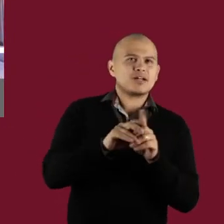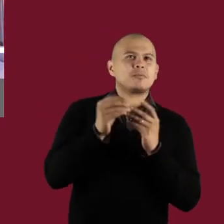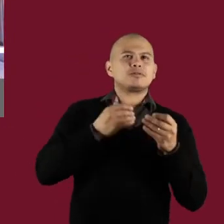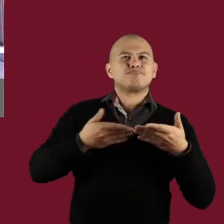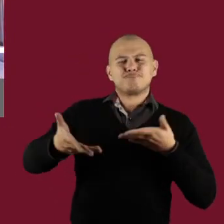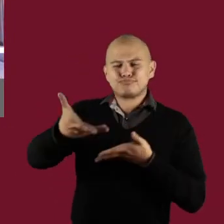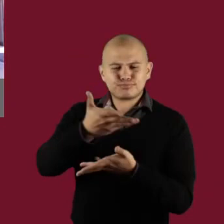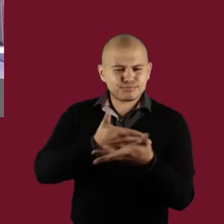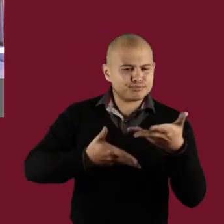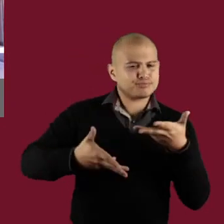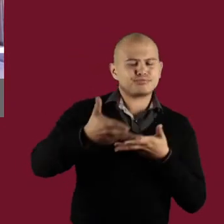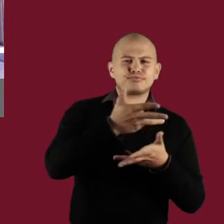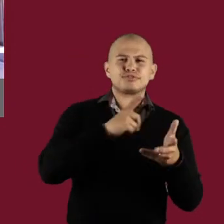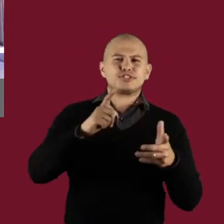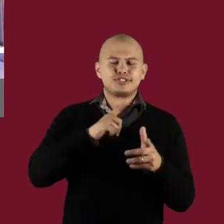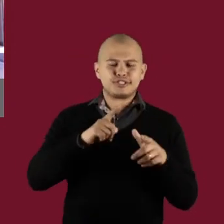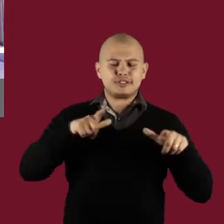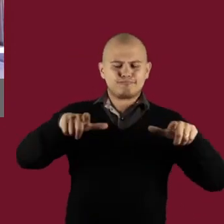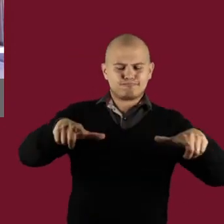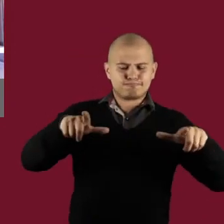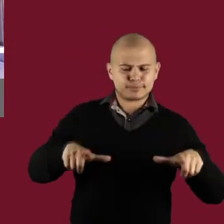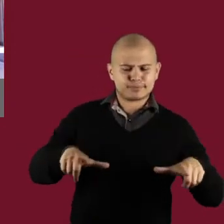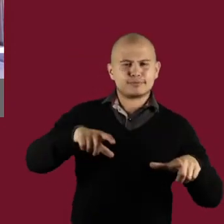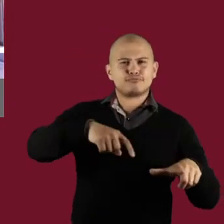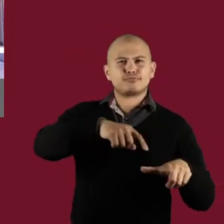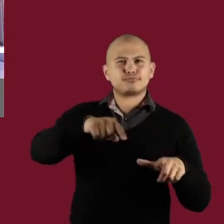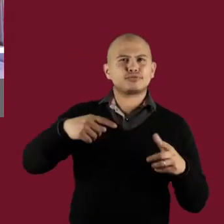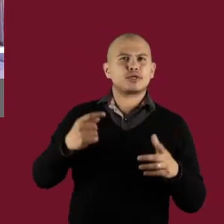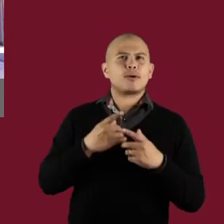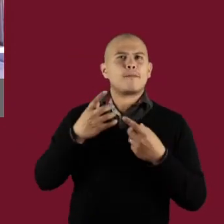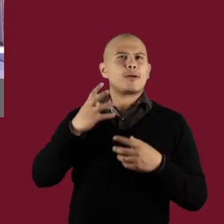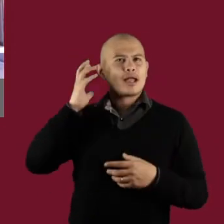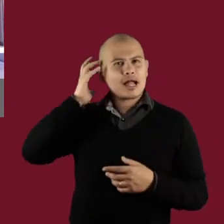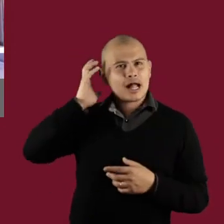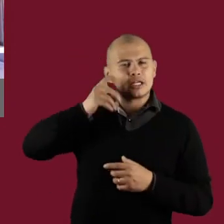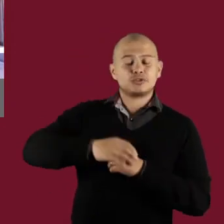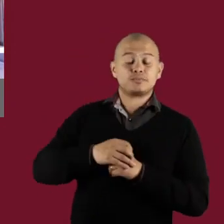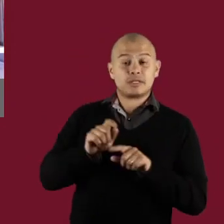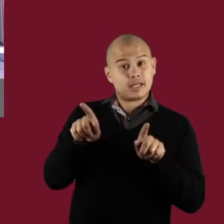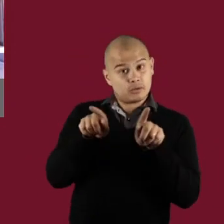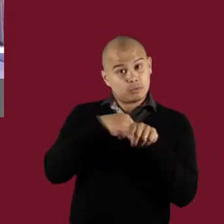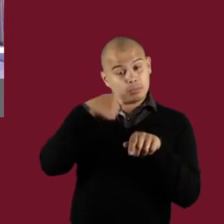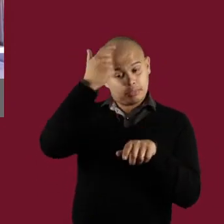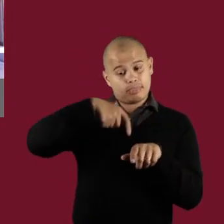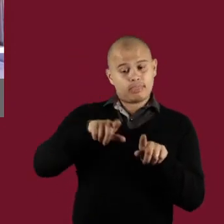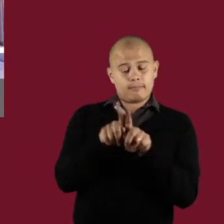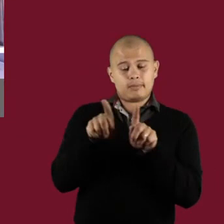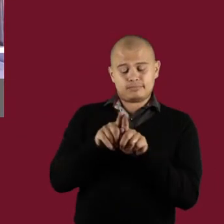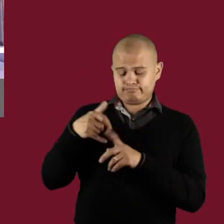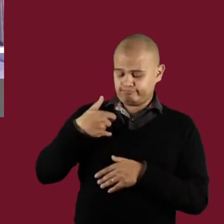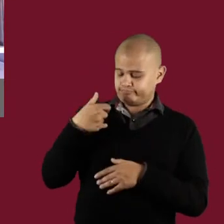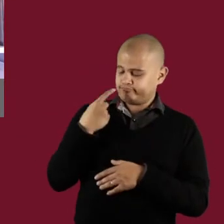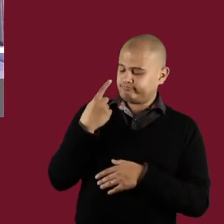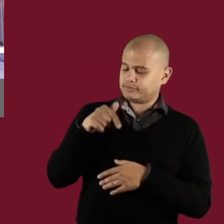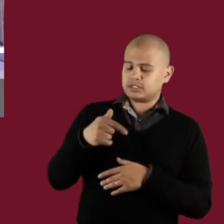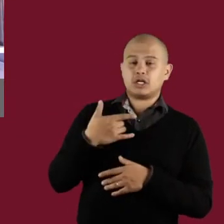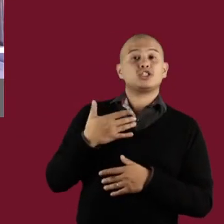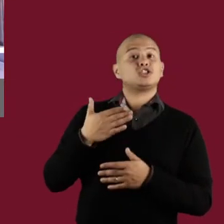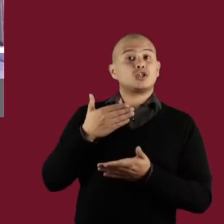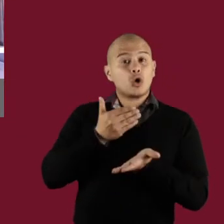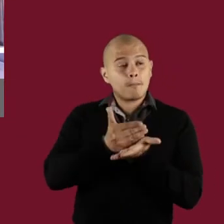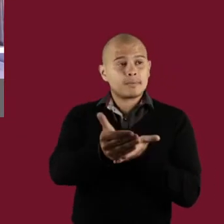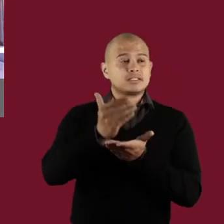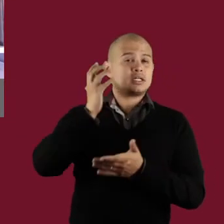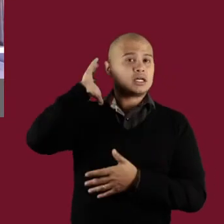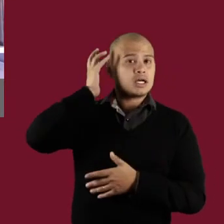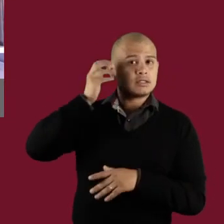as emissões. E eu comecei a fazer rádio também com 17 anos e foi lá onde tive o contacto, um